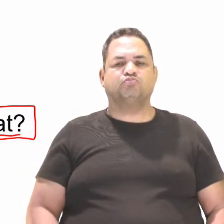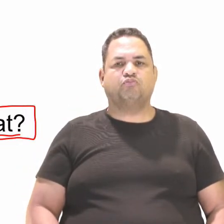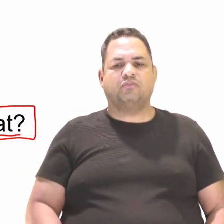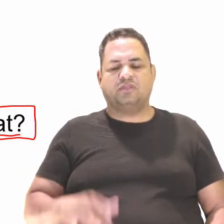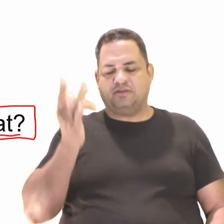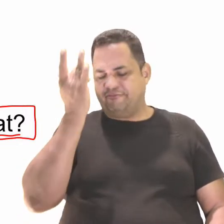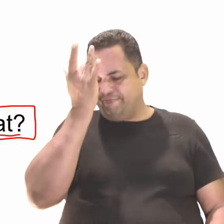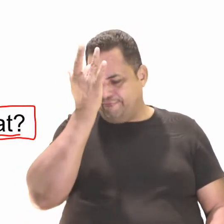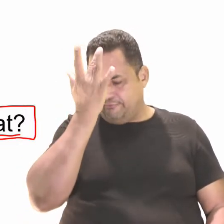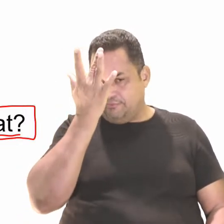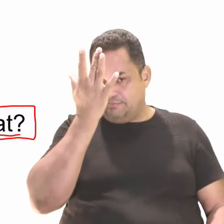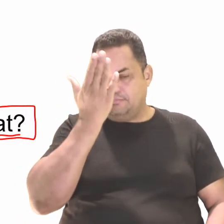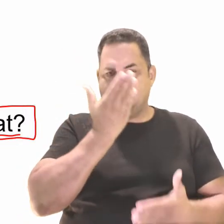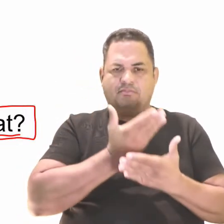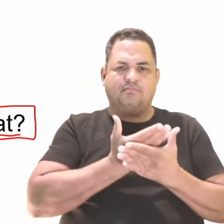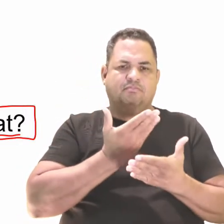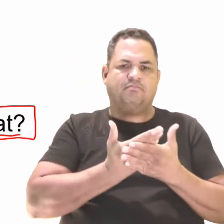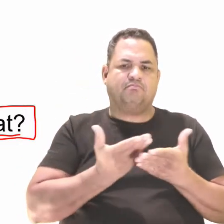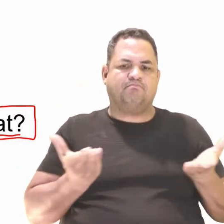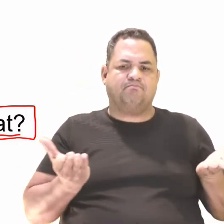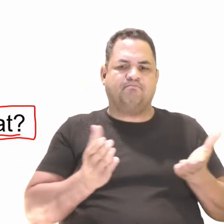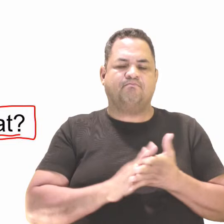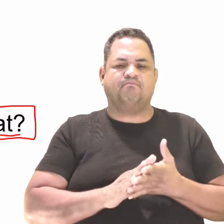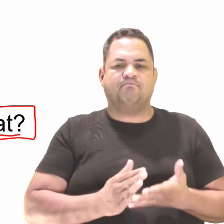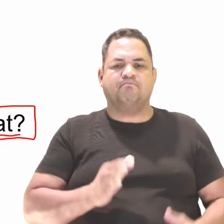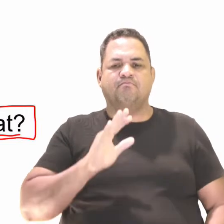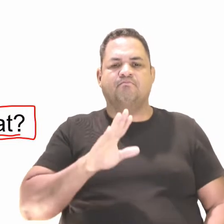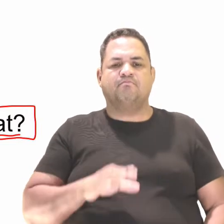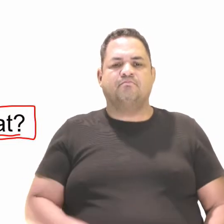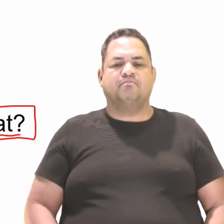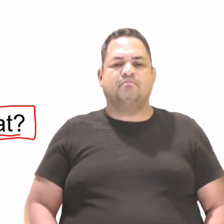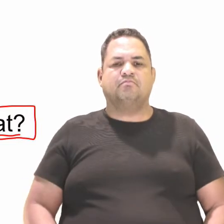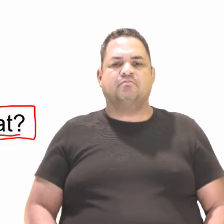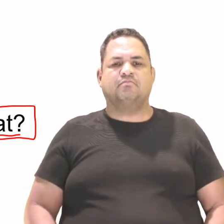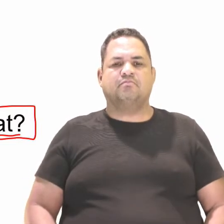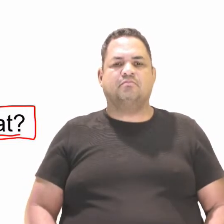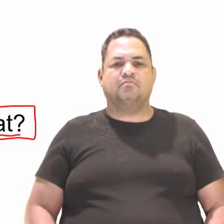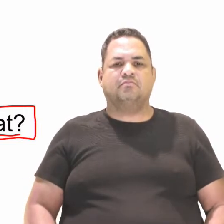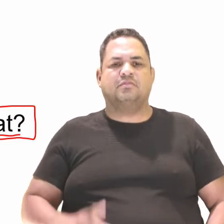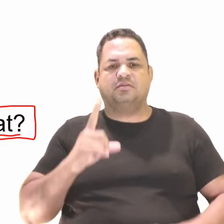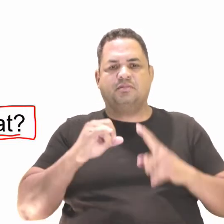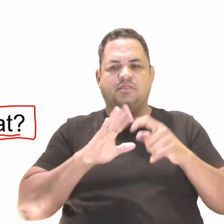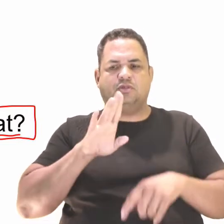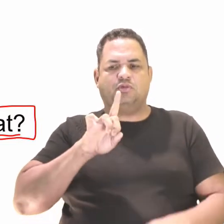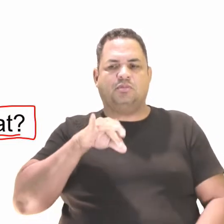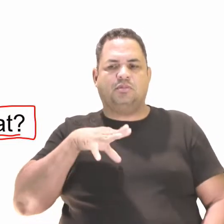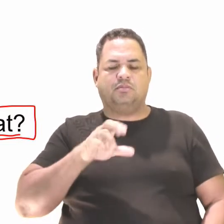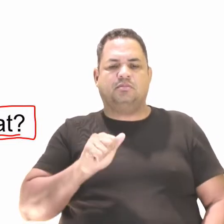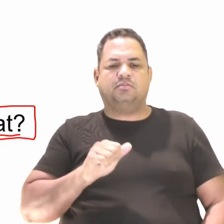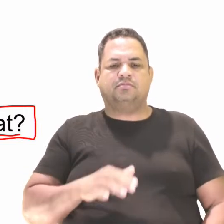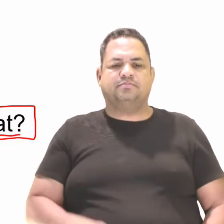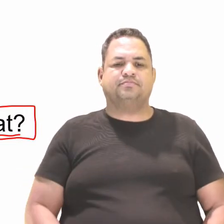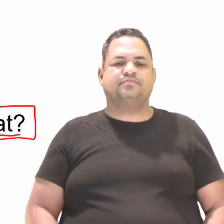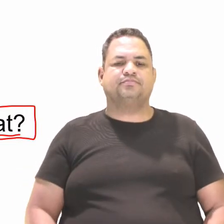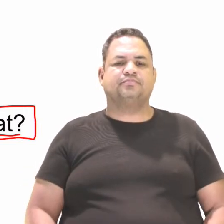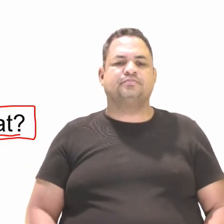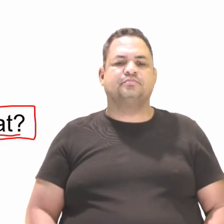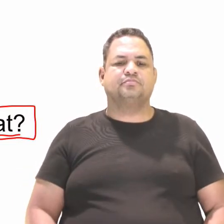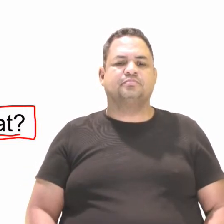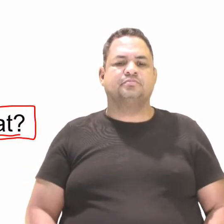fácil, muito easy. E a expressão idiomática em inglês em relação a isso it's a